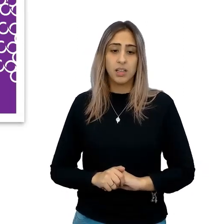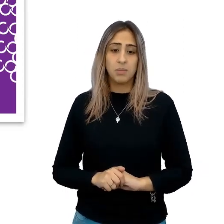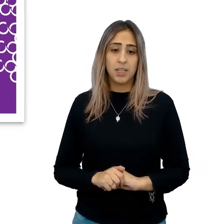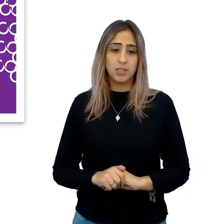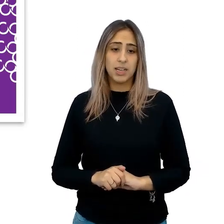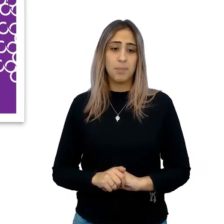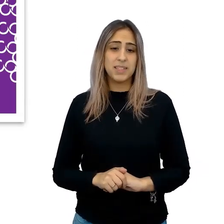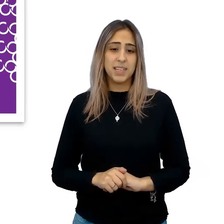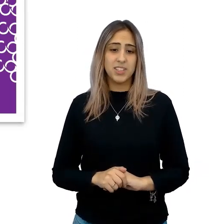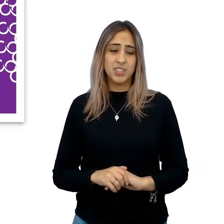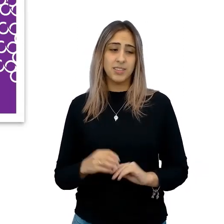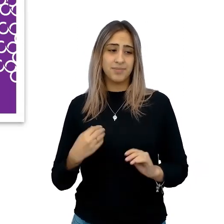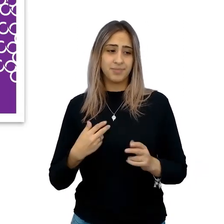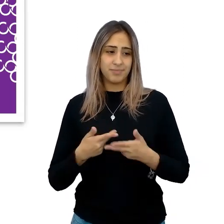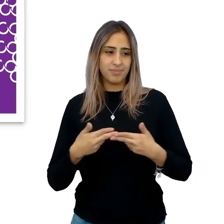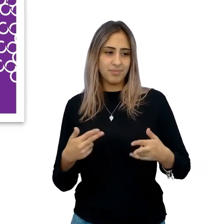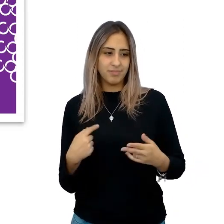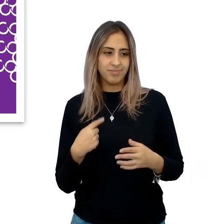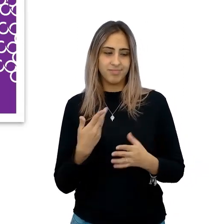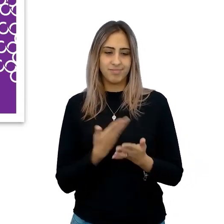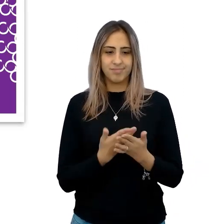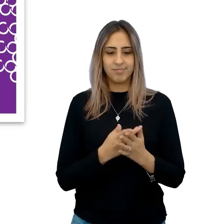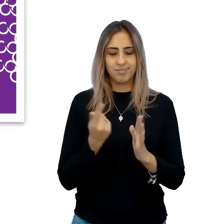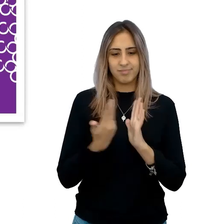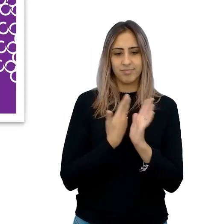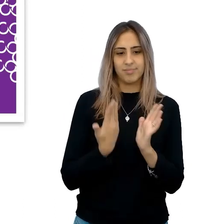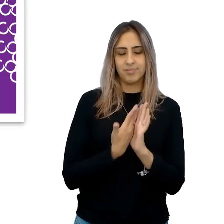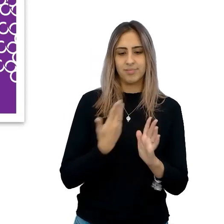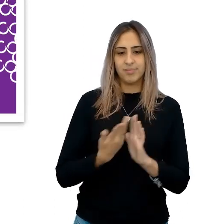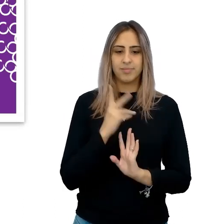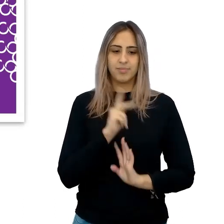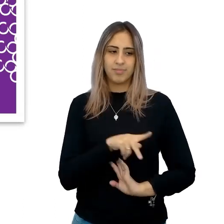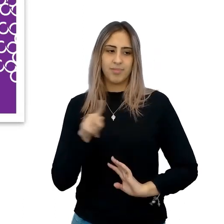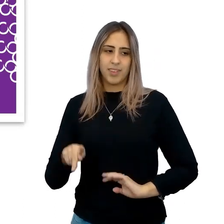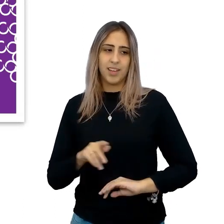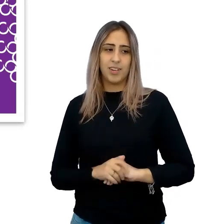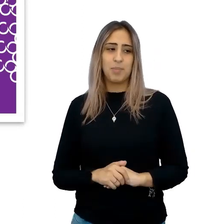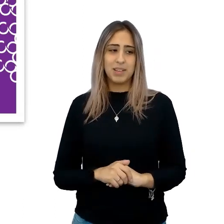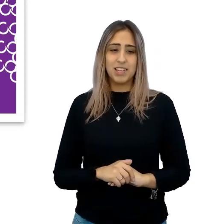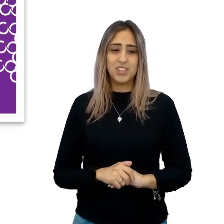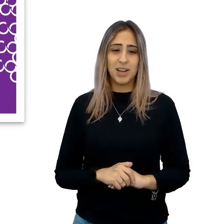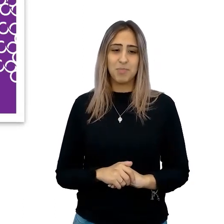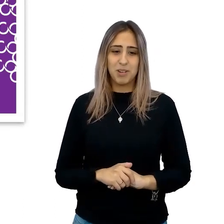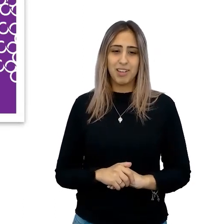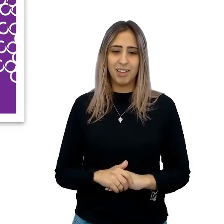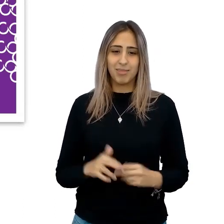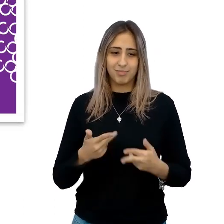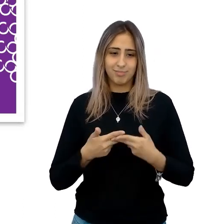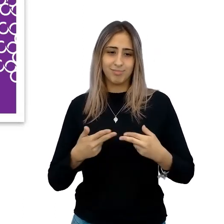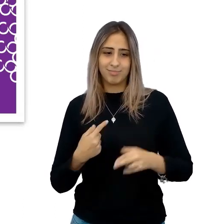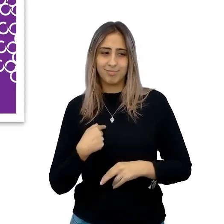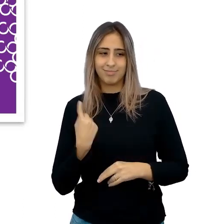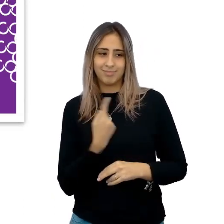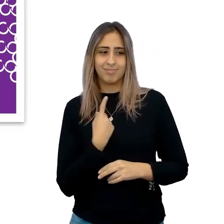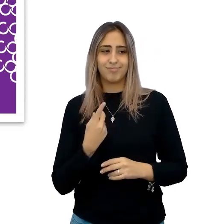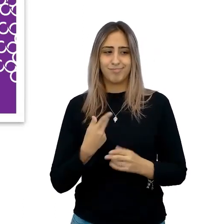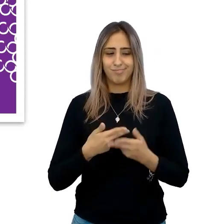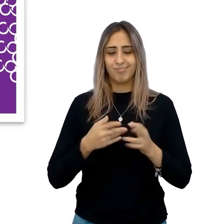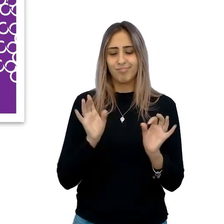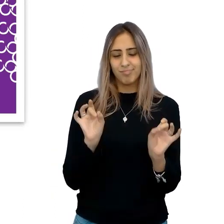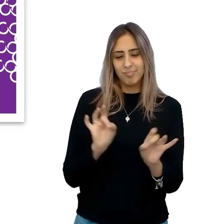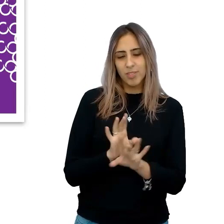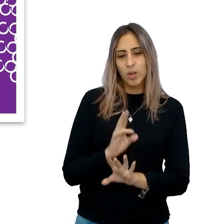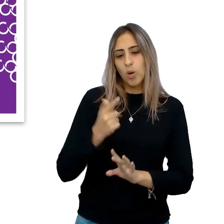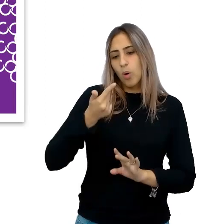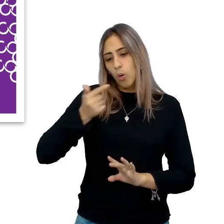química, e temos os cadernos, né, as versões dos professores, então tem lá um volume só para biologia, um só para física